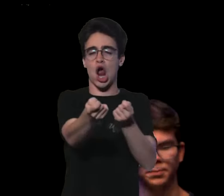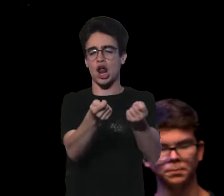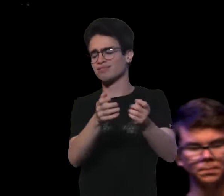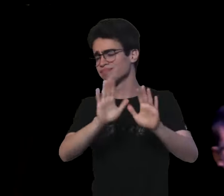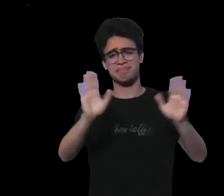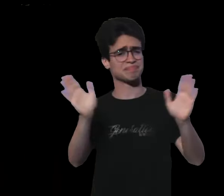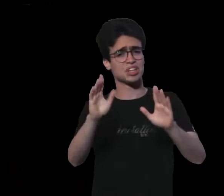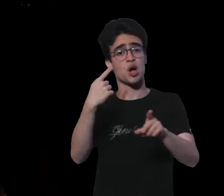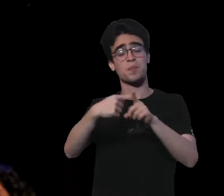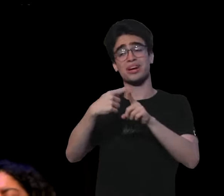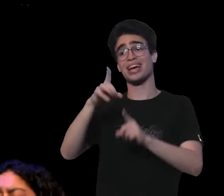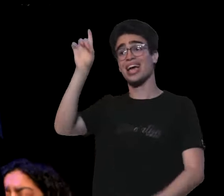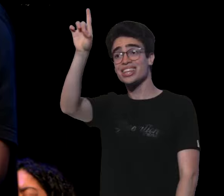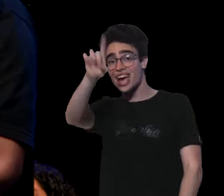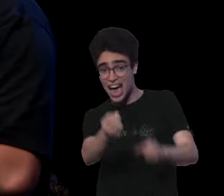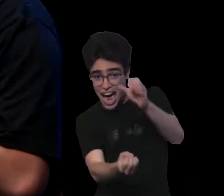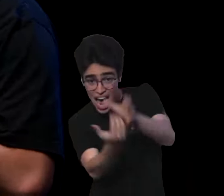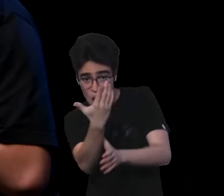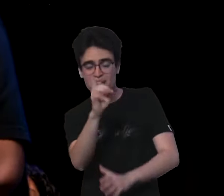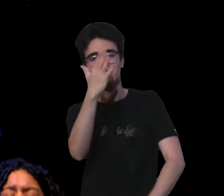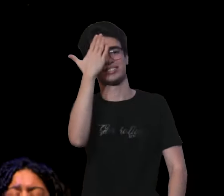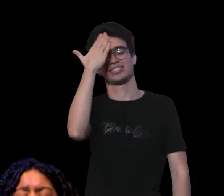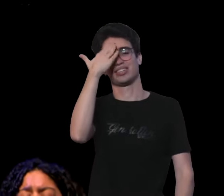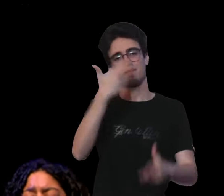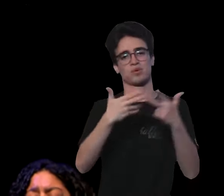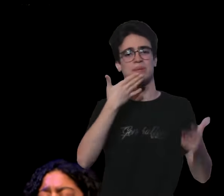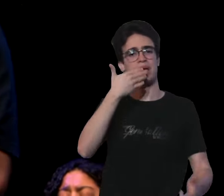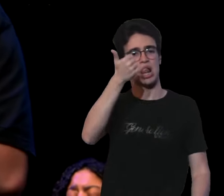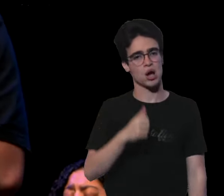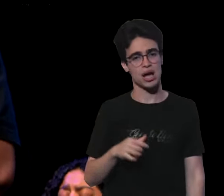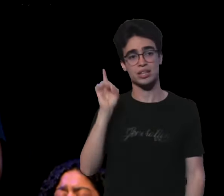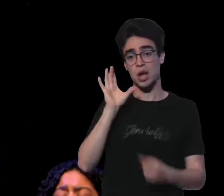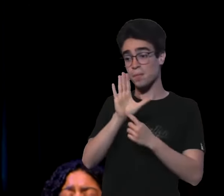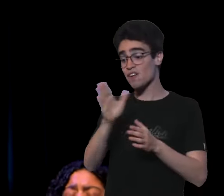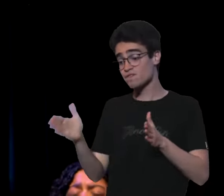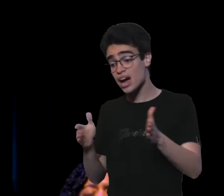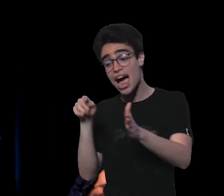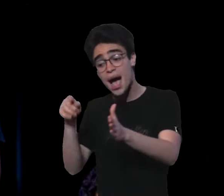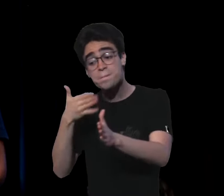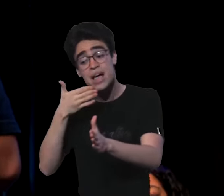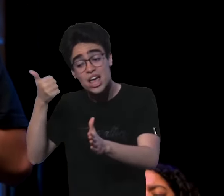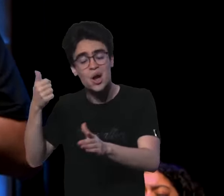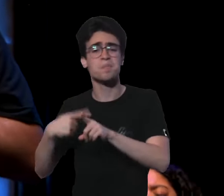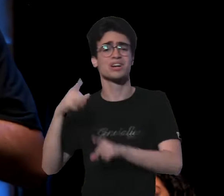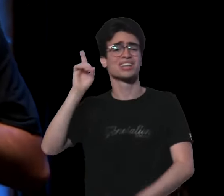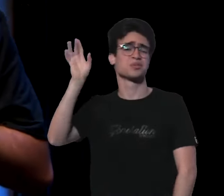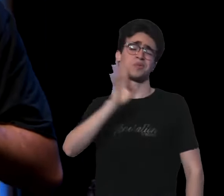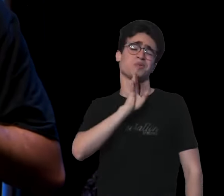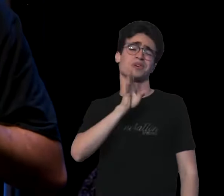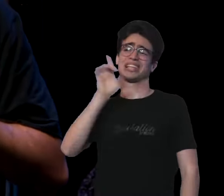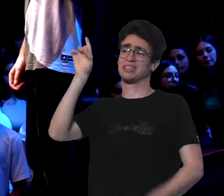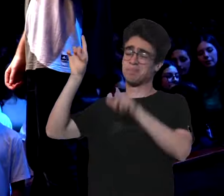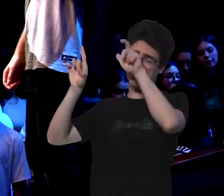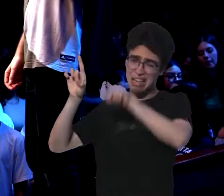o que é melhor para a sua vida. Quando Ele diz vai por aqui, Ele sabe o que Ele está fazendo. Ele é Deus.